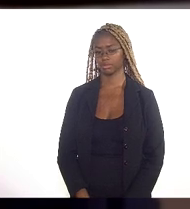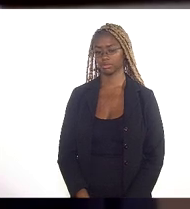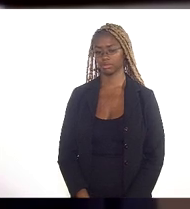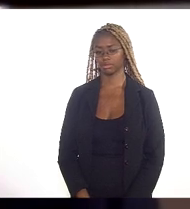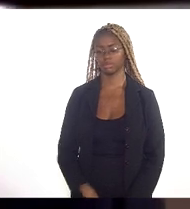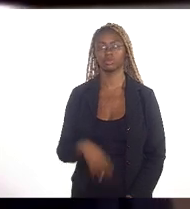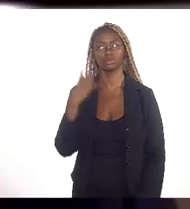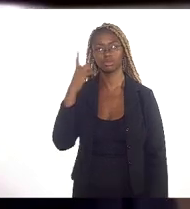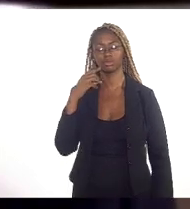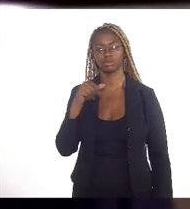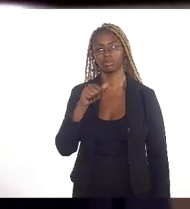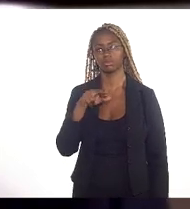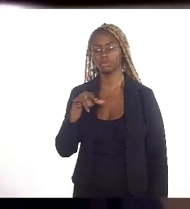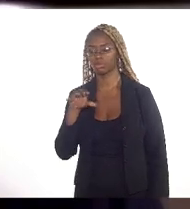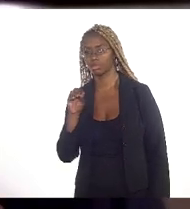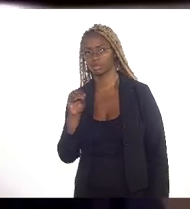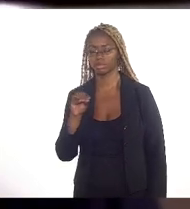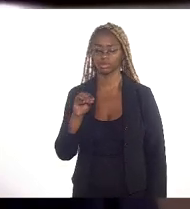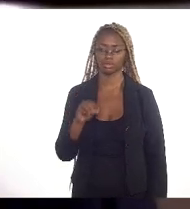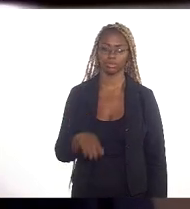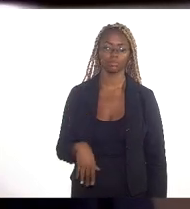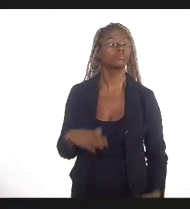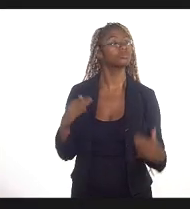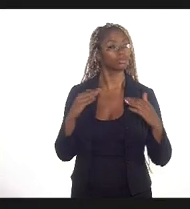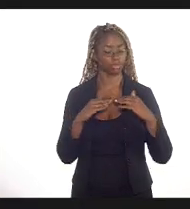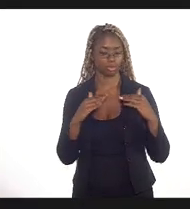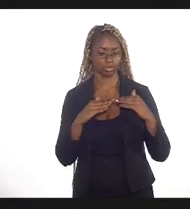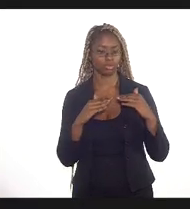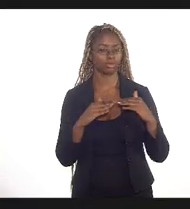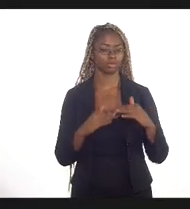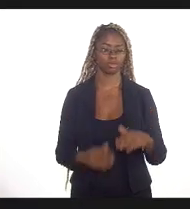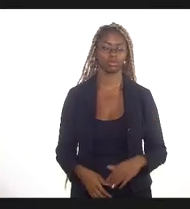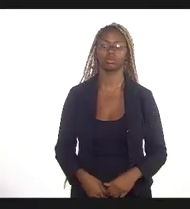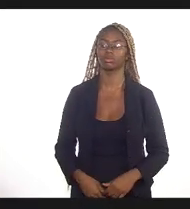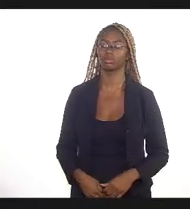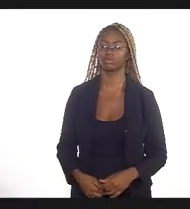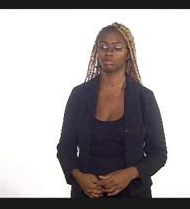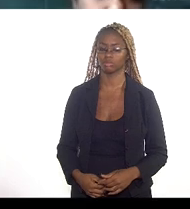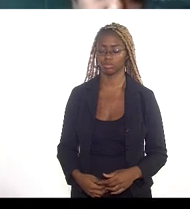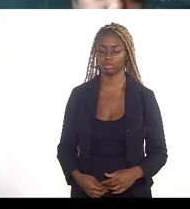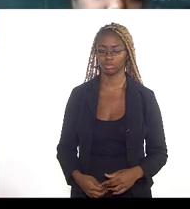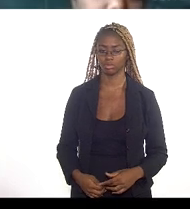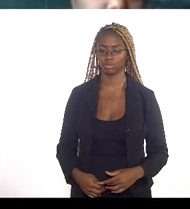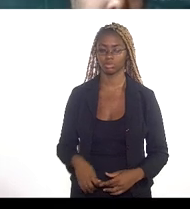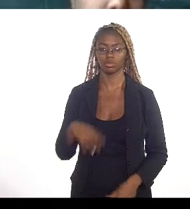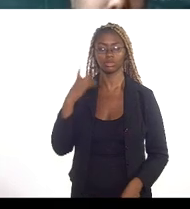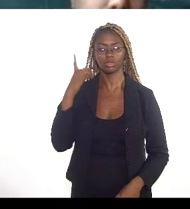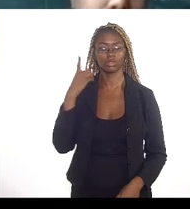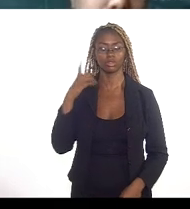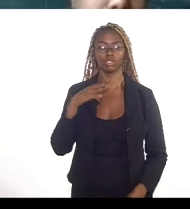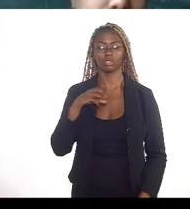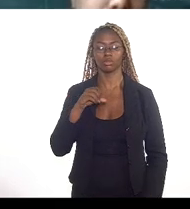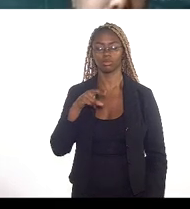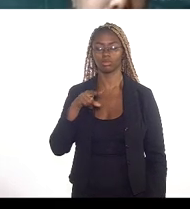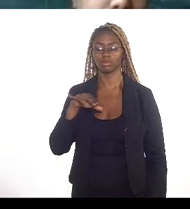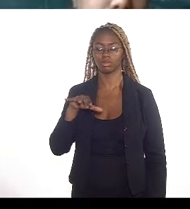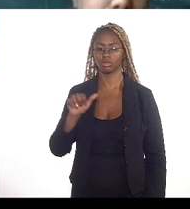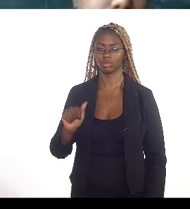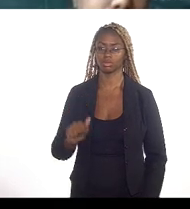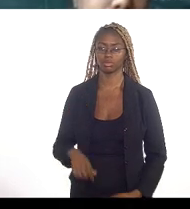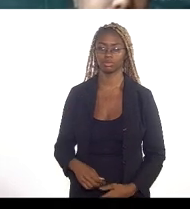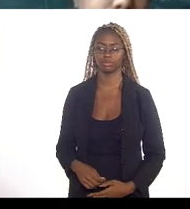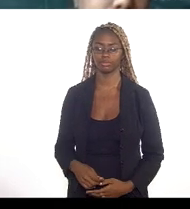Deputado Márcio Pacheco. Favorável, presidente. Pela Comissão de Trabalho, deputada Mônica Francisco.